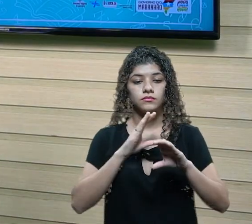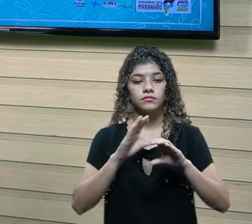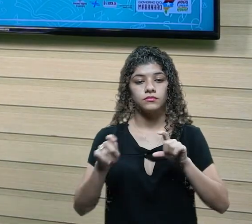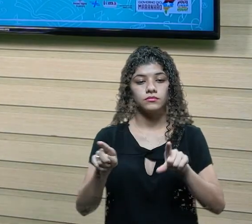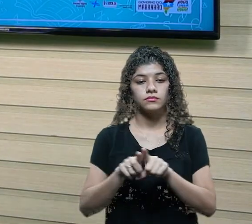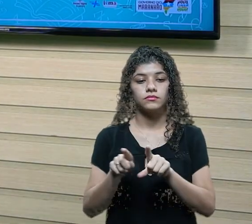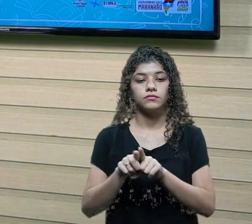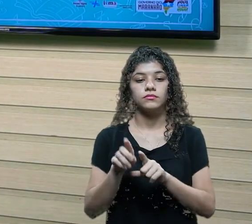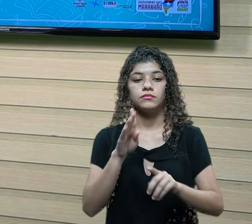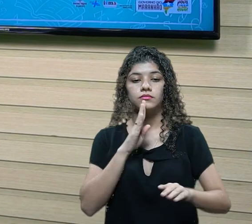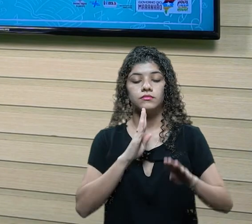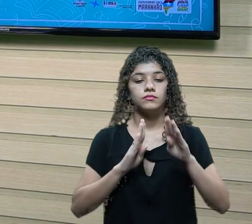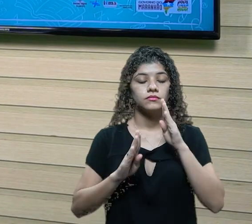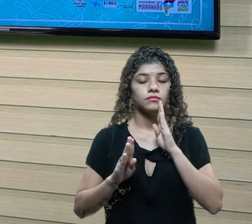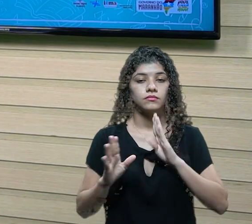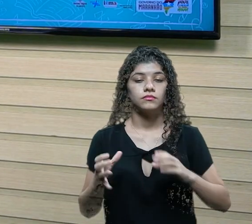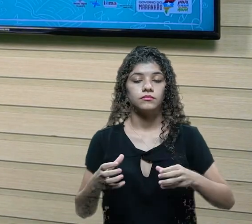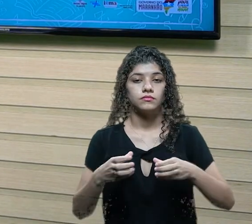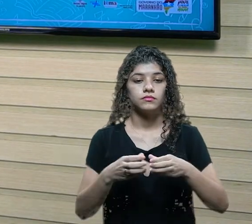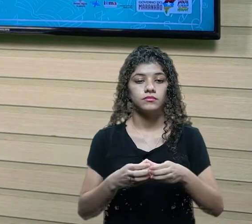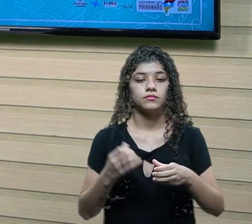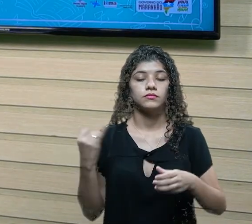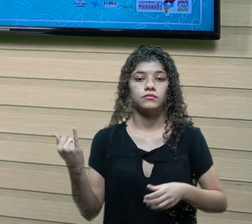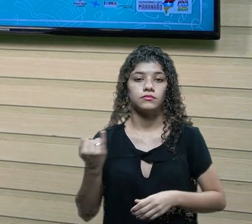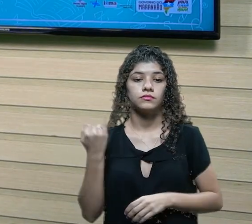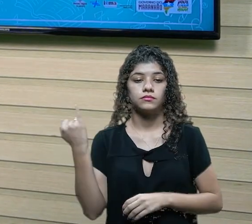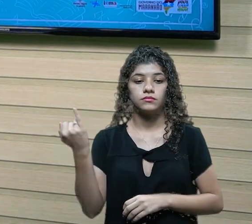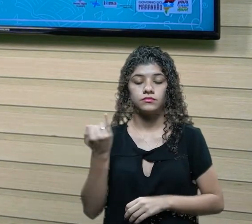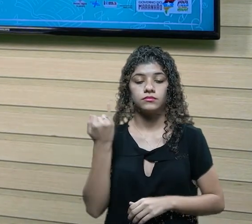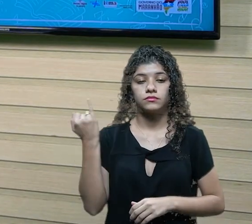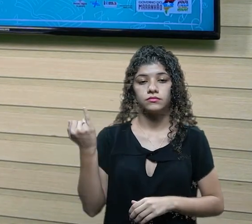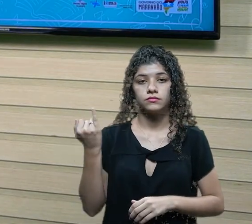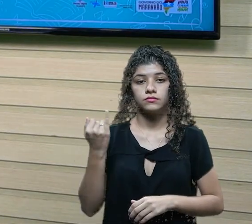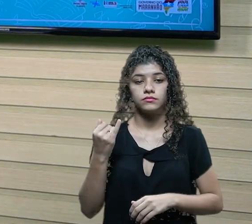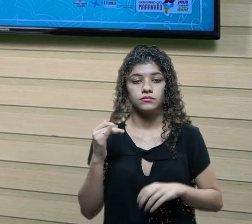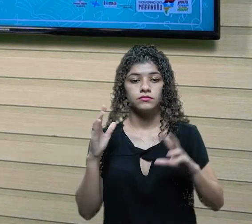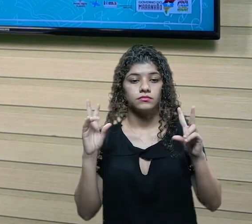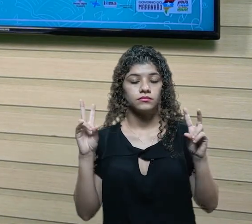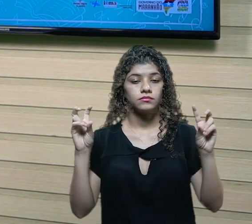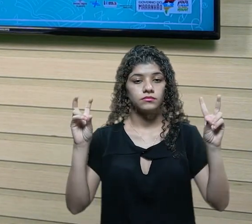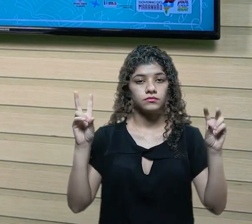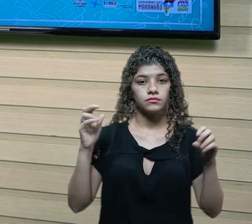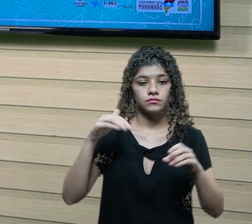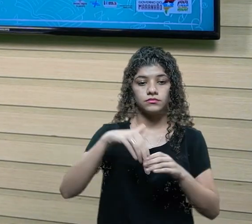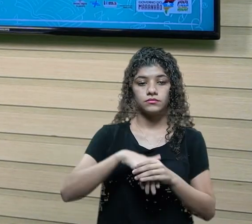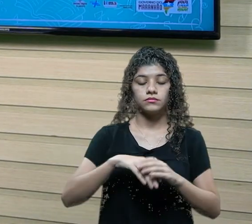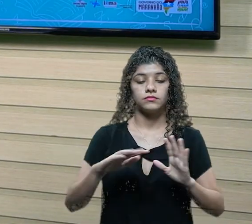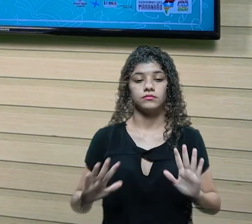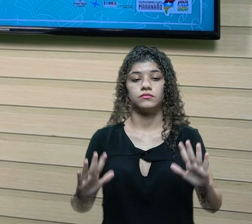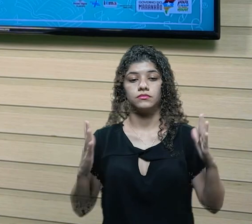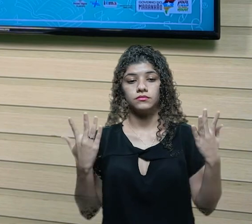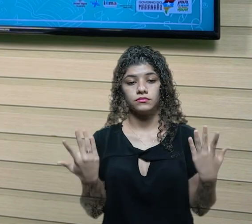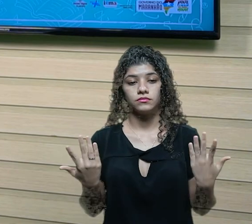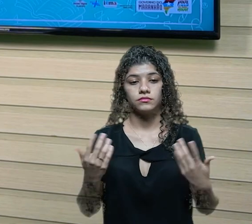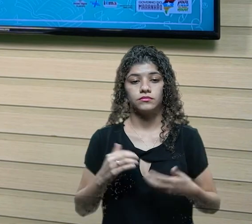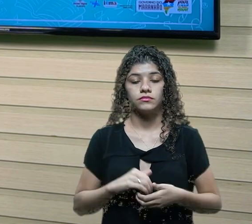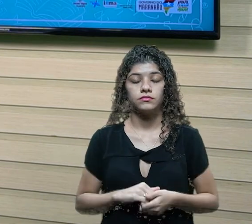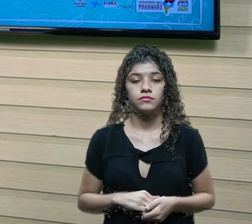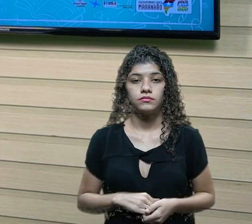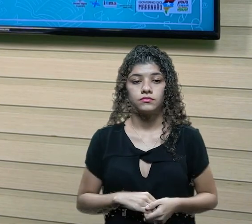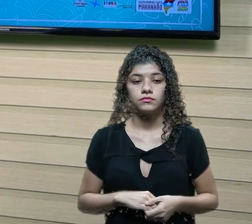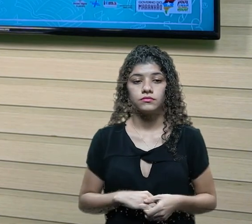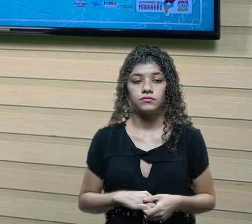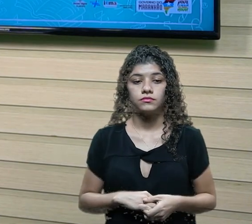comunicação Facebook grupo de telegram como é importa assim se trabalhar um assunto que é abordado dentro do evento